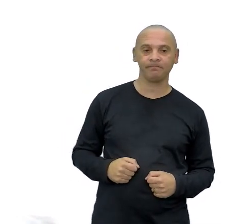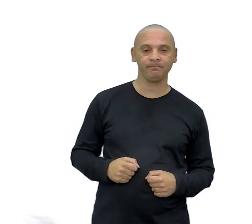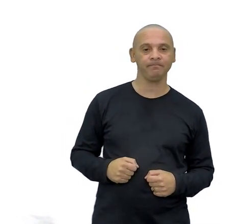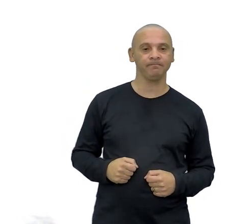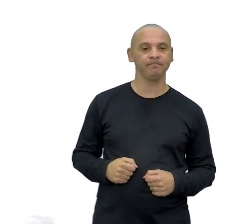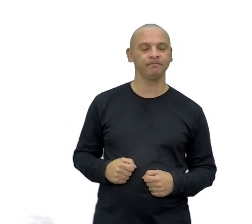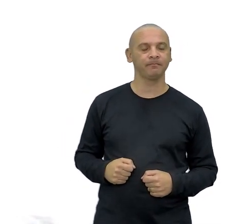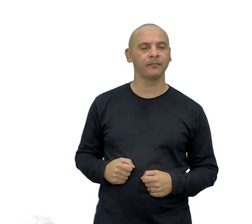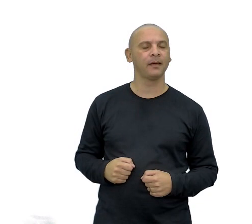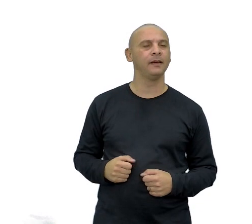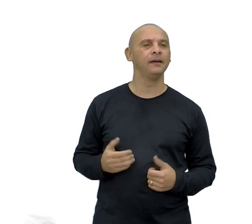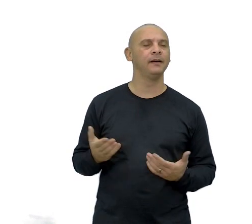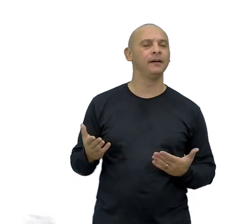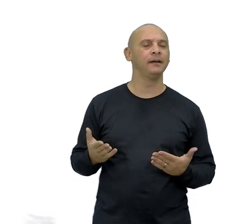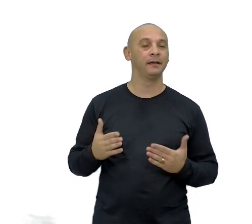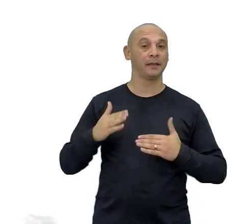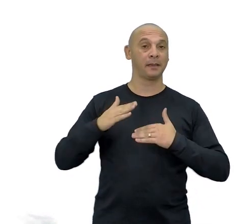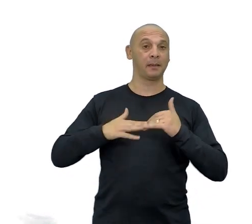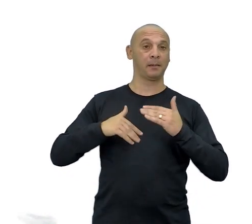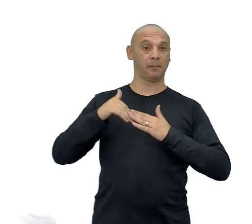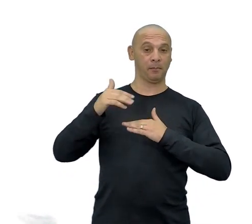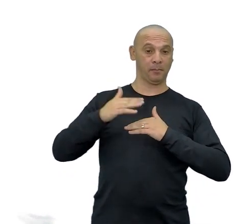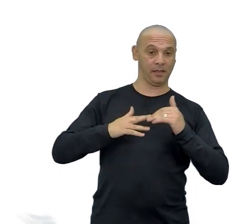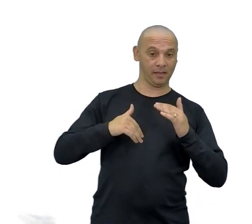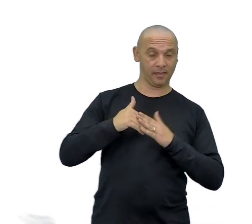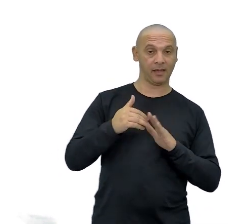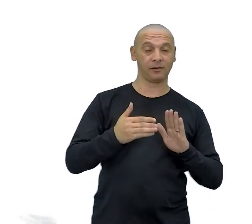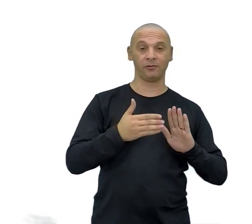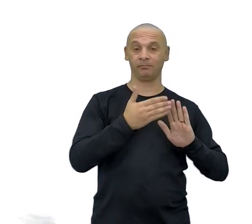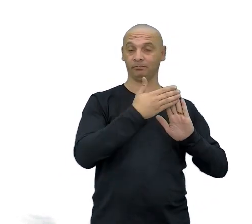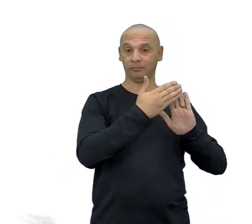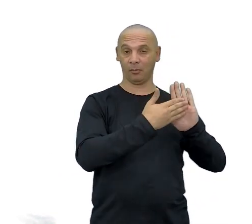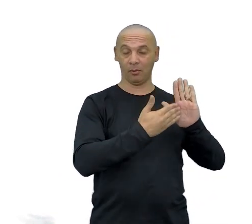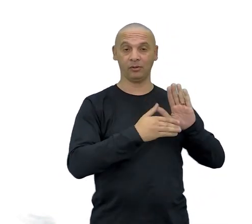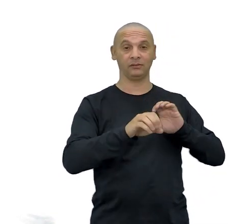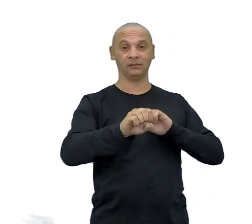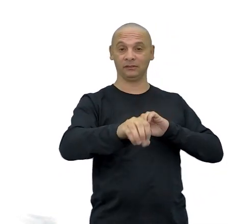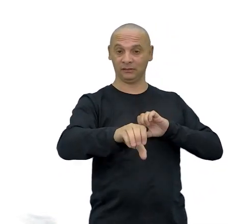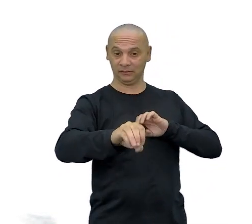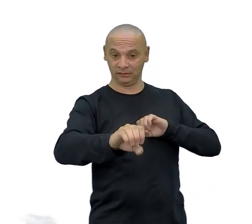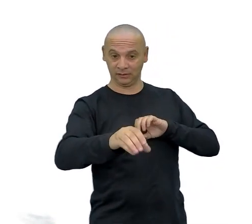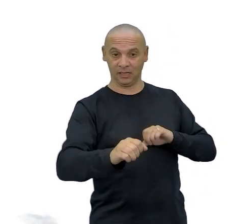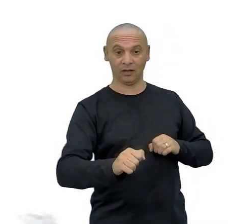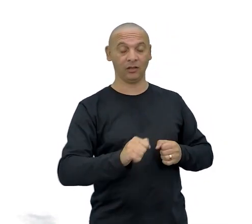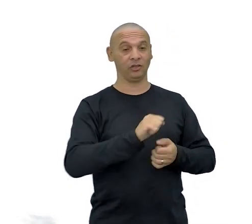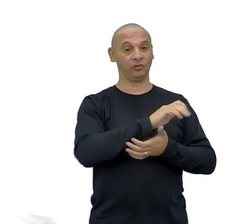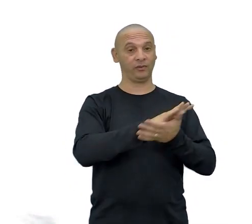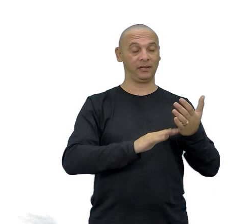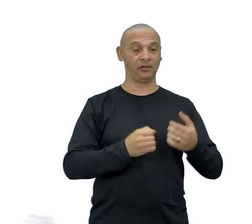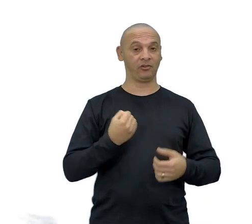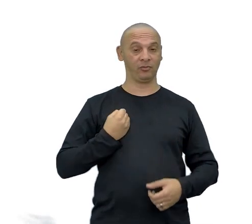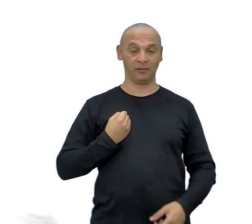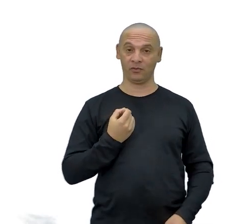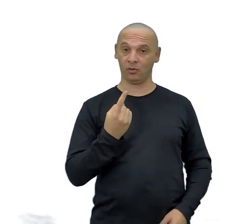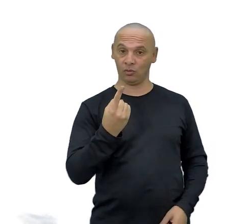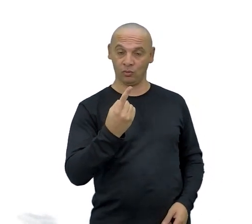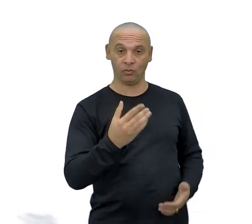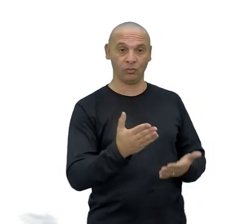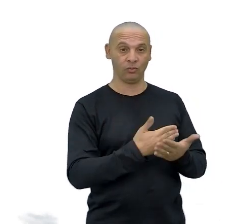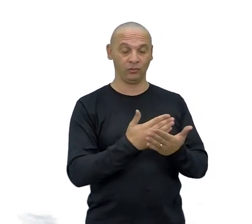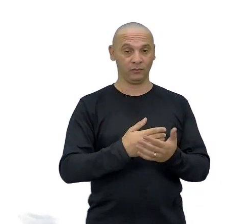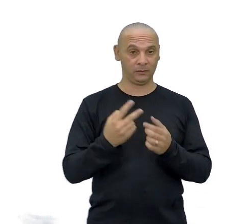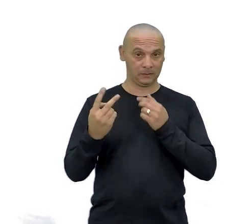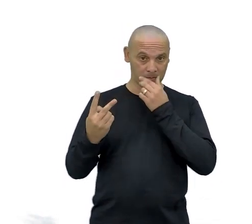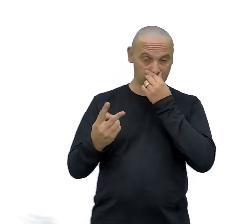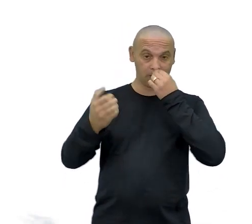Aqui, então, nós temos a habilidade e as proposições das aulas dessa sequência de atividade 1. Nós iremos